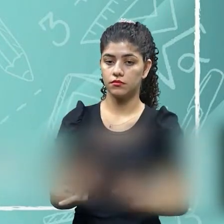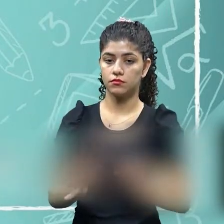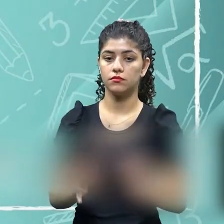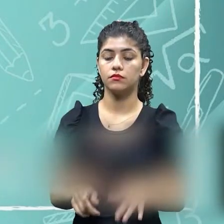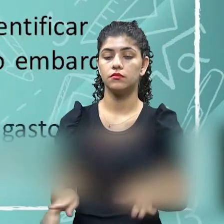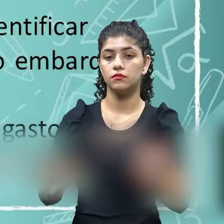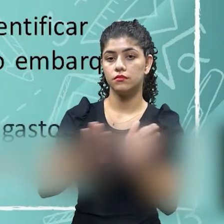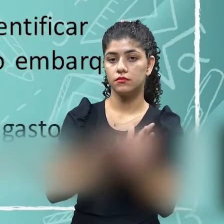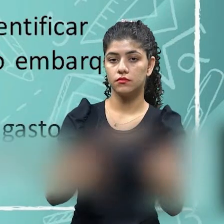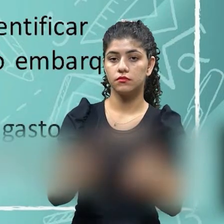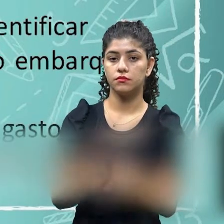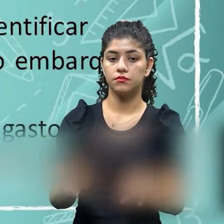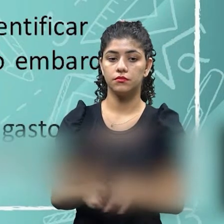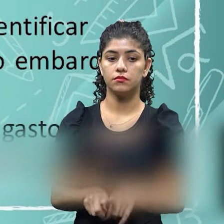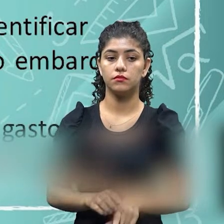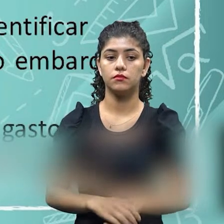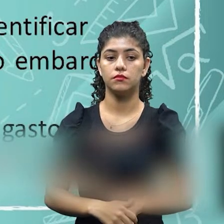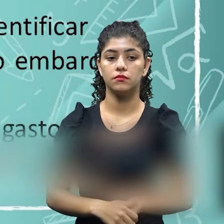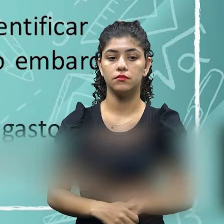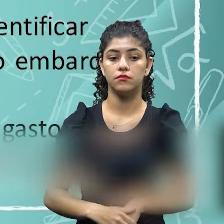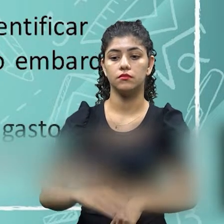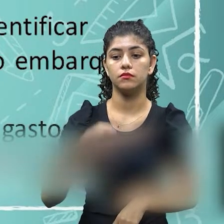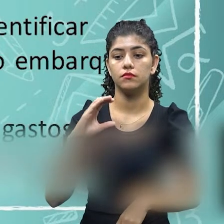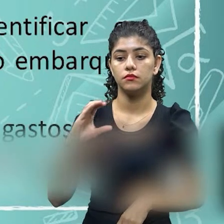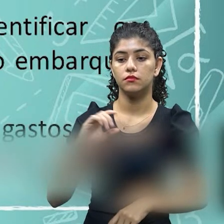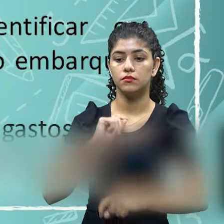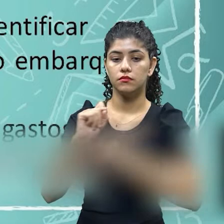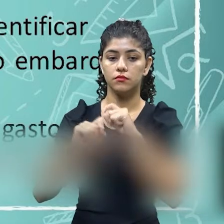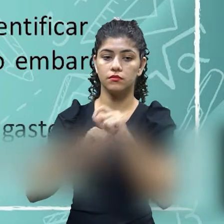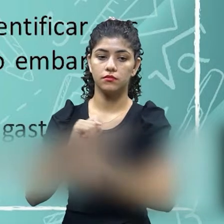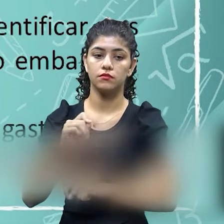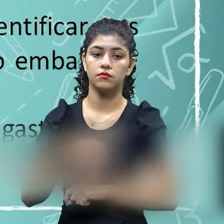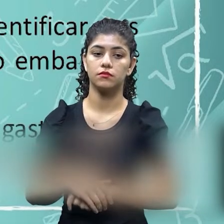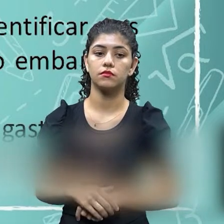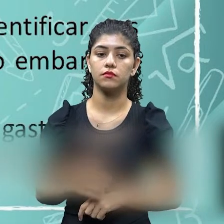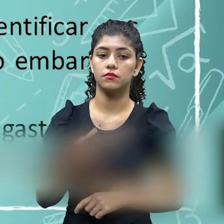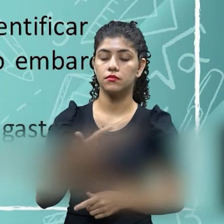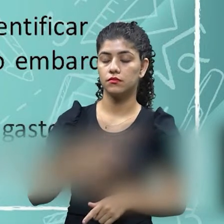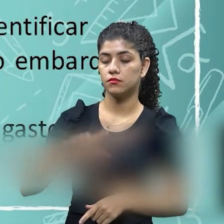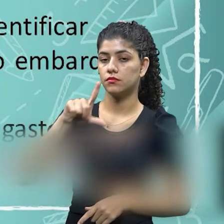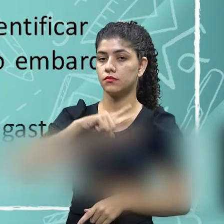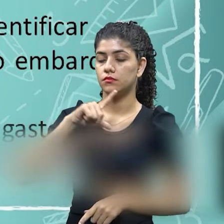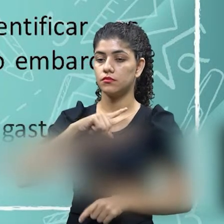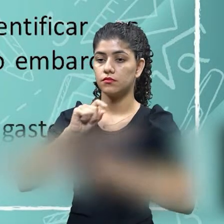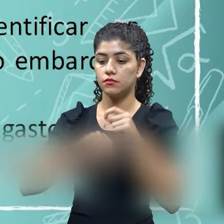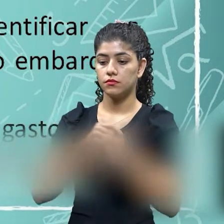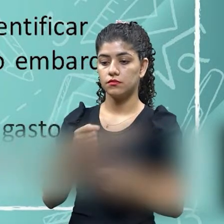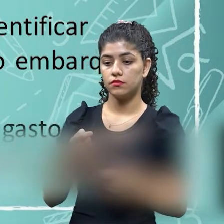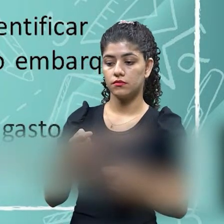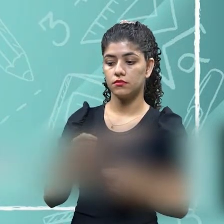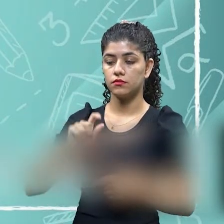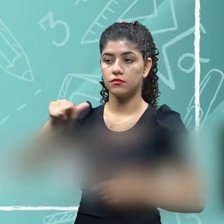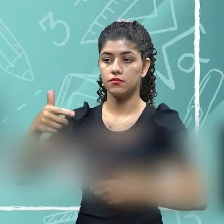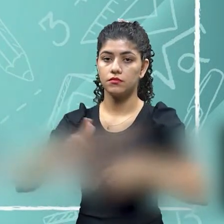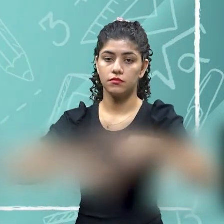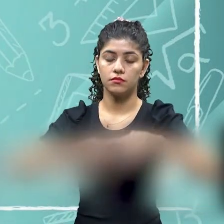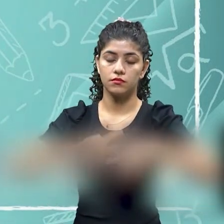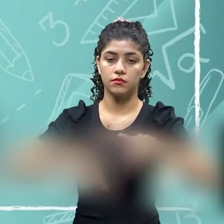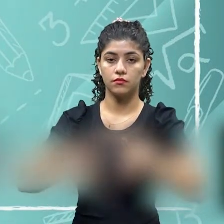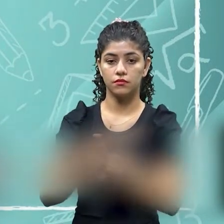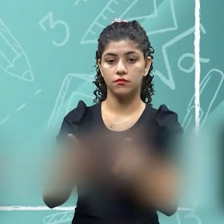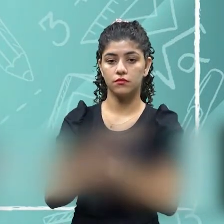da mercadoria. C. Se na embarcação há espaço para o transporte da mercadoria,